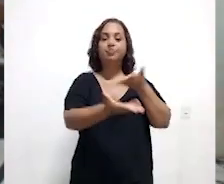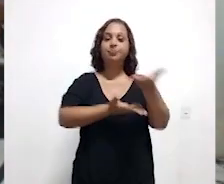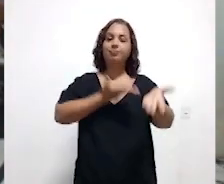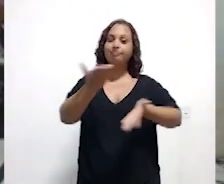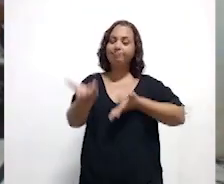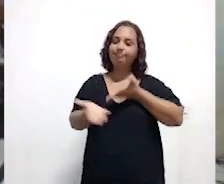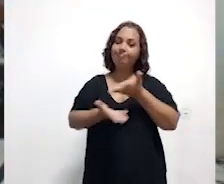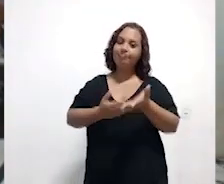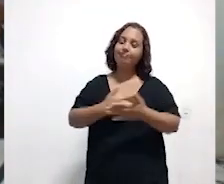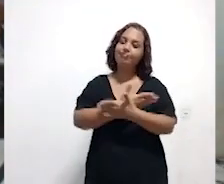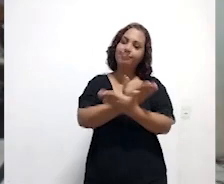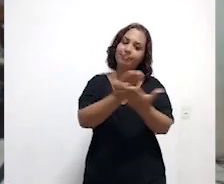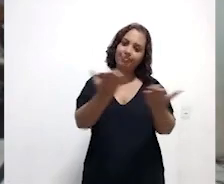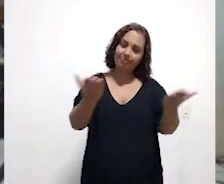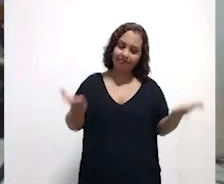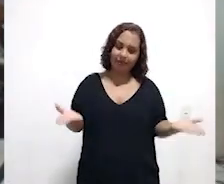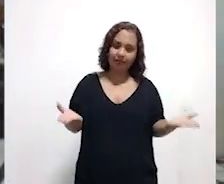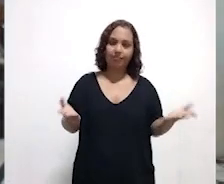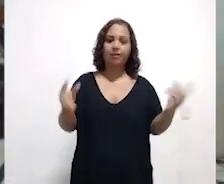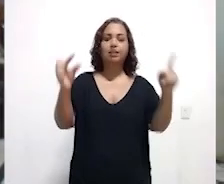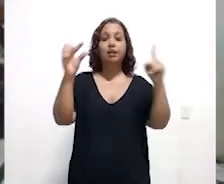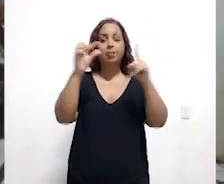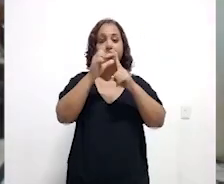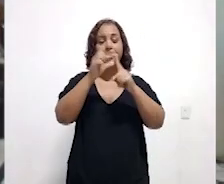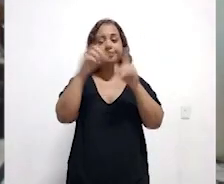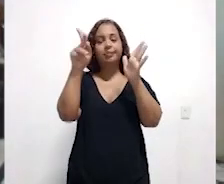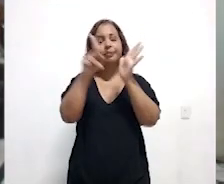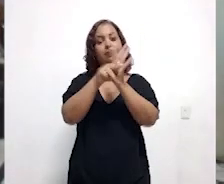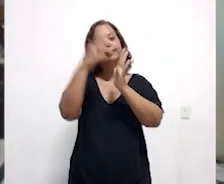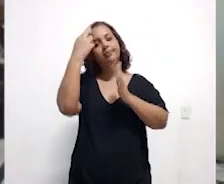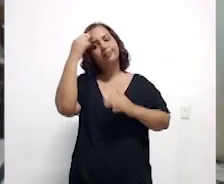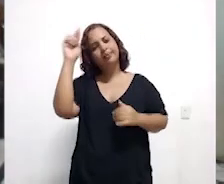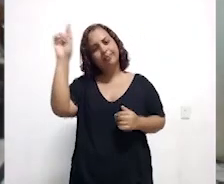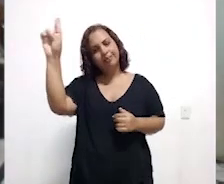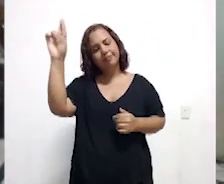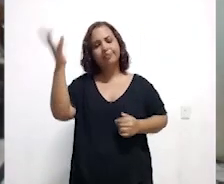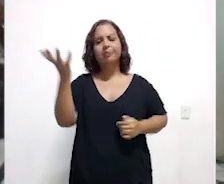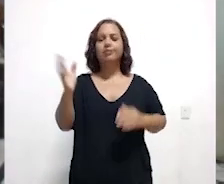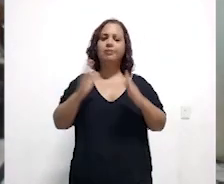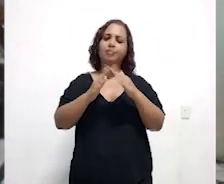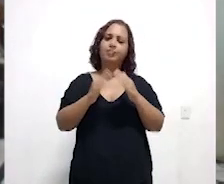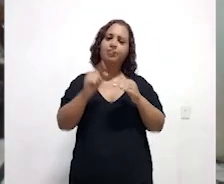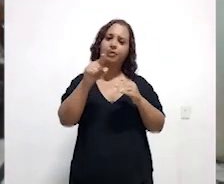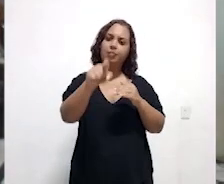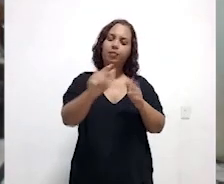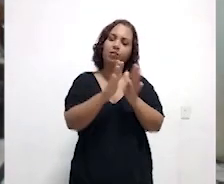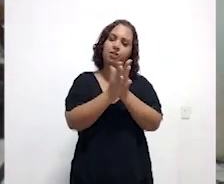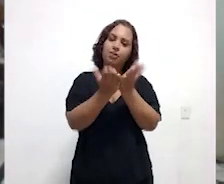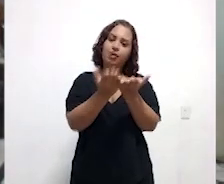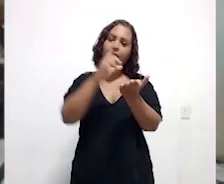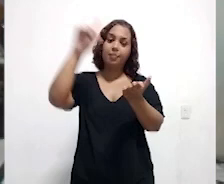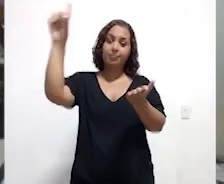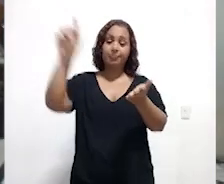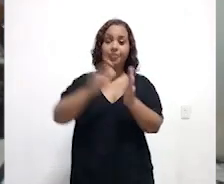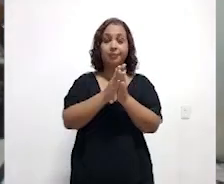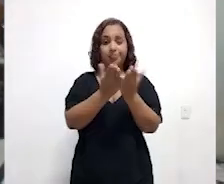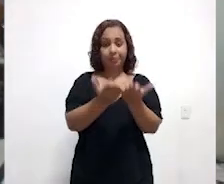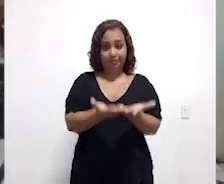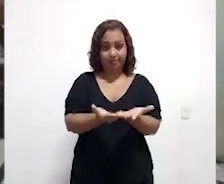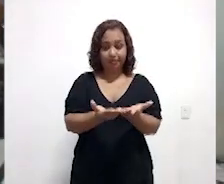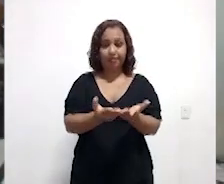a palavra do Senhor. E eu quero pedir para você abrir a sua Bíblia no Evangelho de